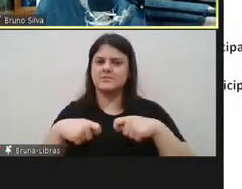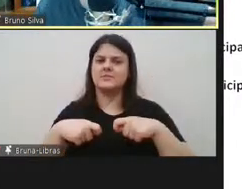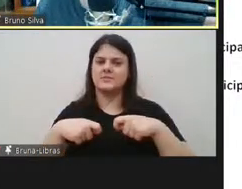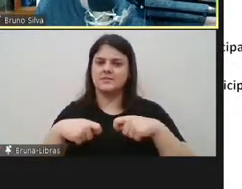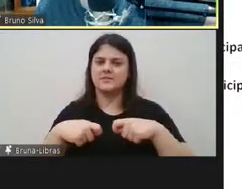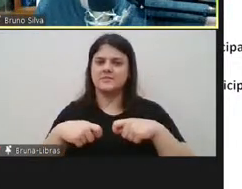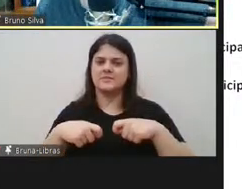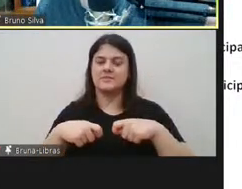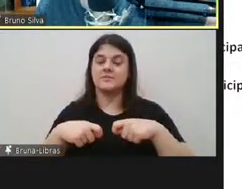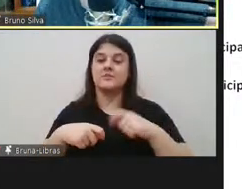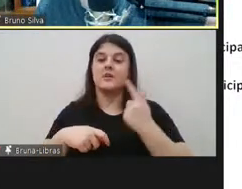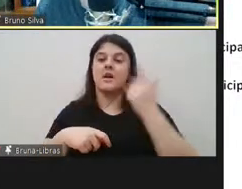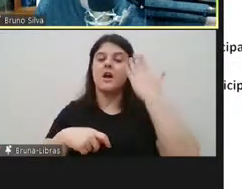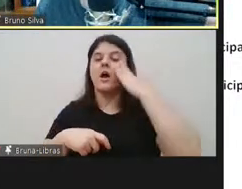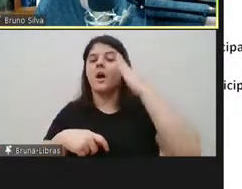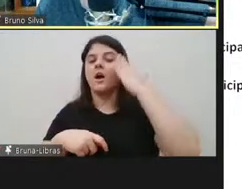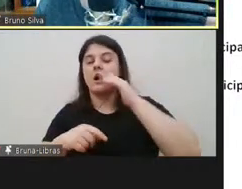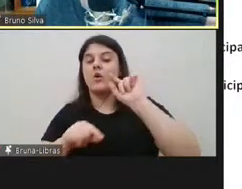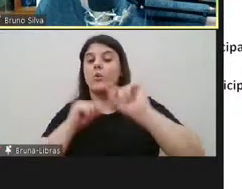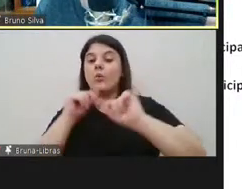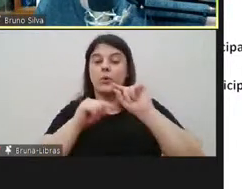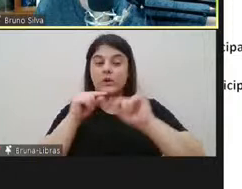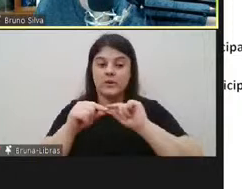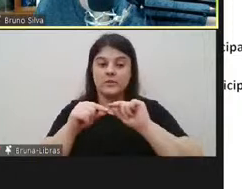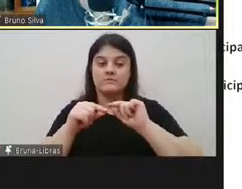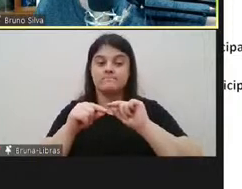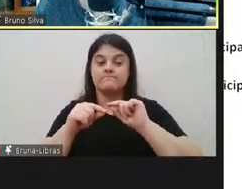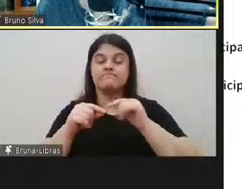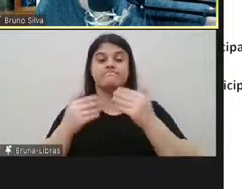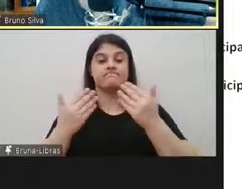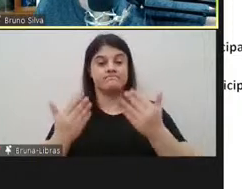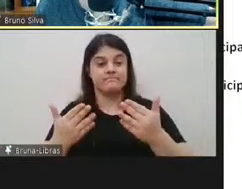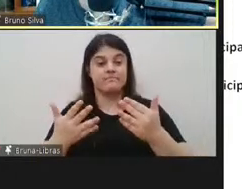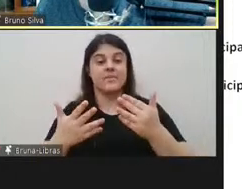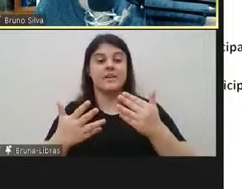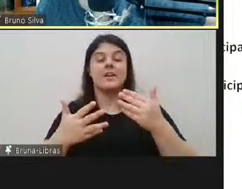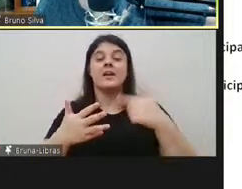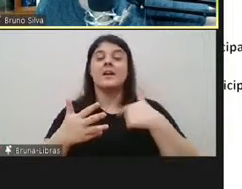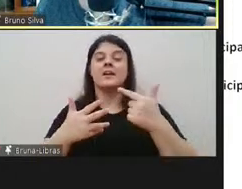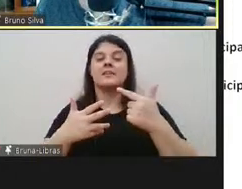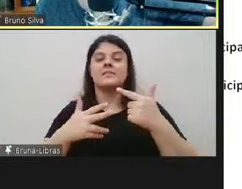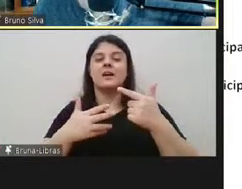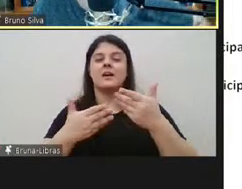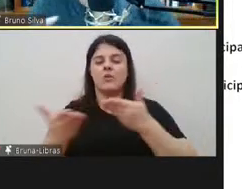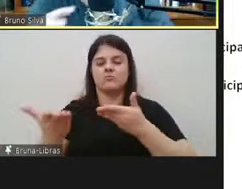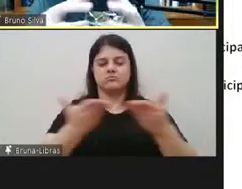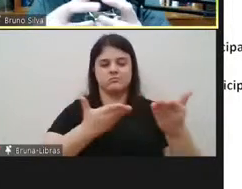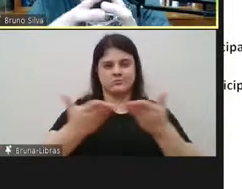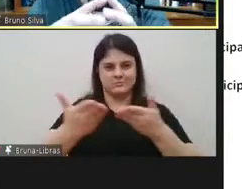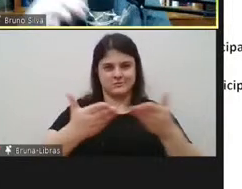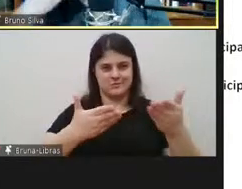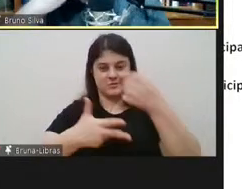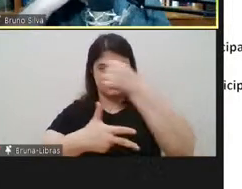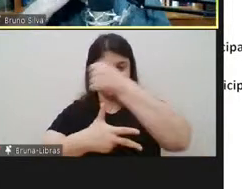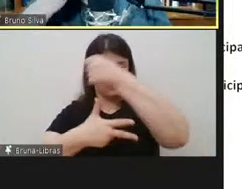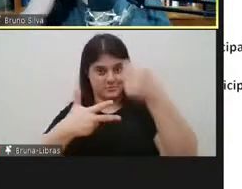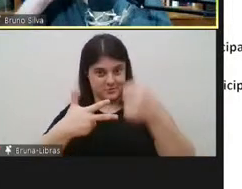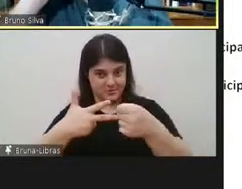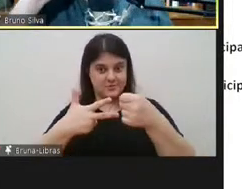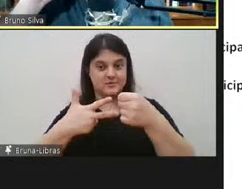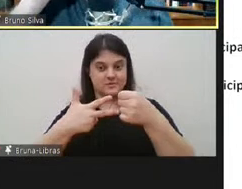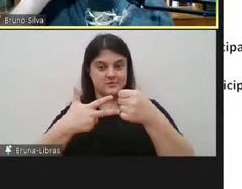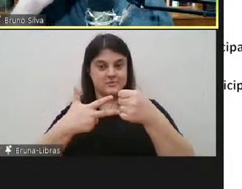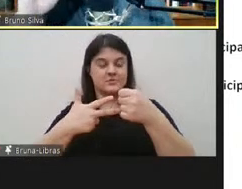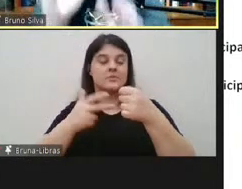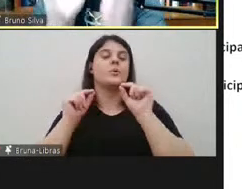nisso minimamente para a gente poder compreender o que pessoal de que essas relações entre os poderes essas os seus